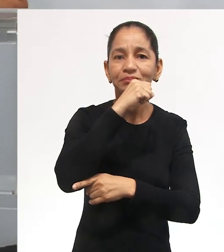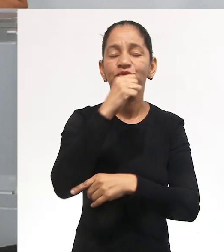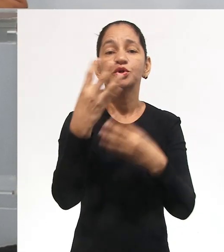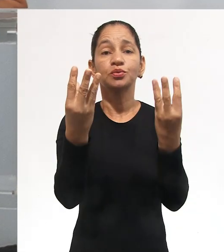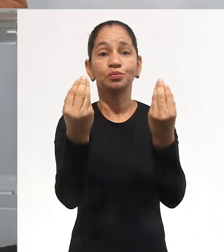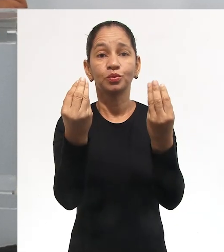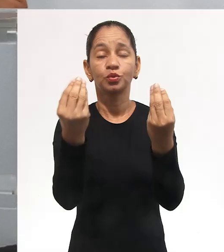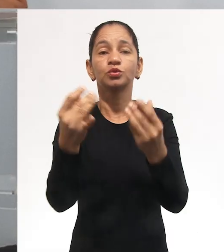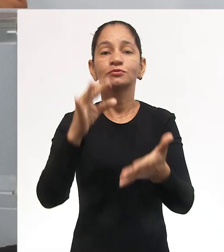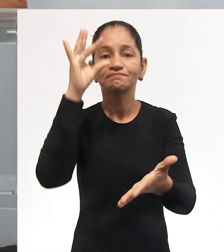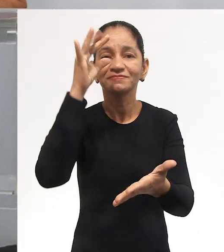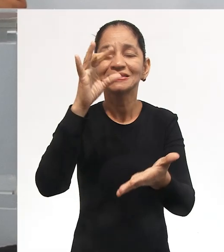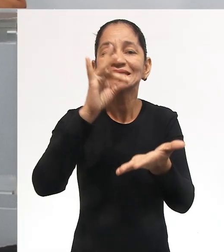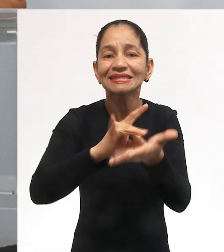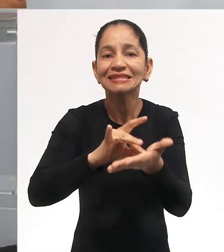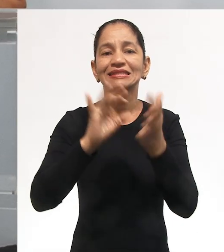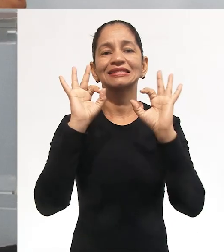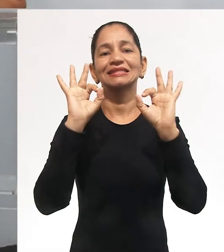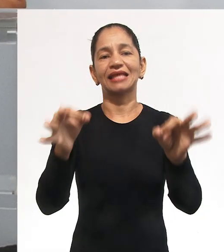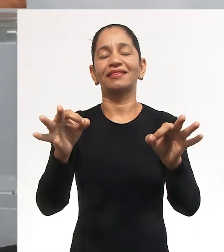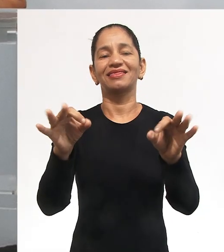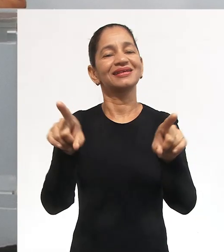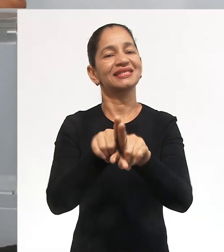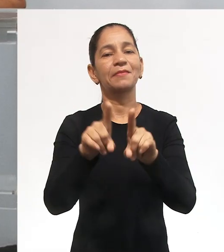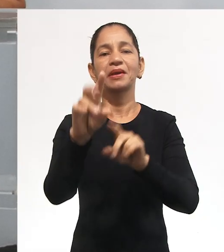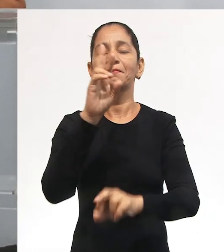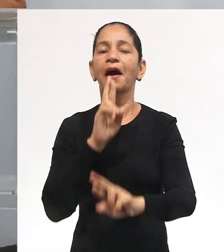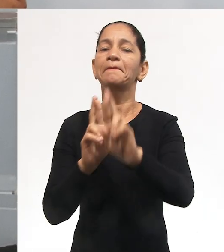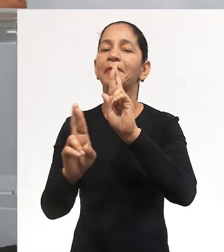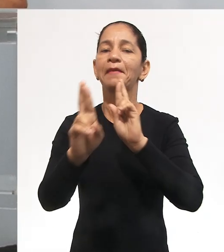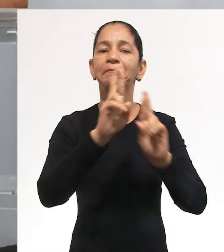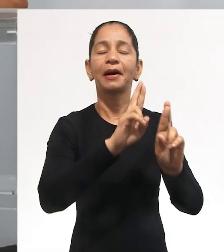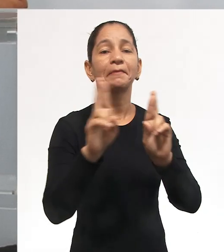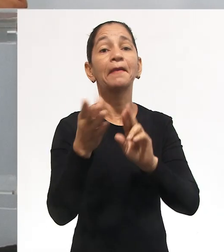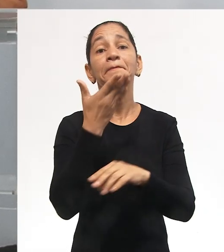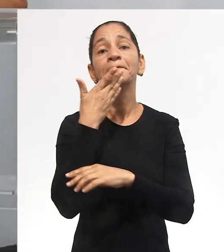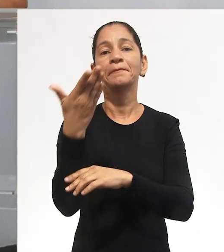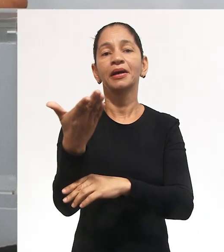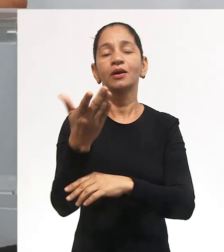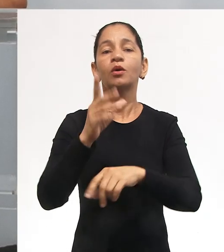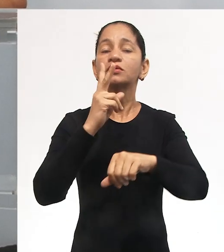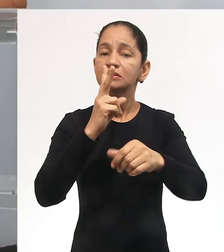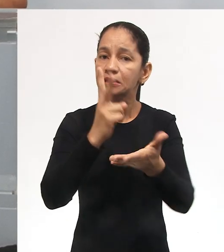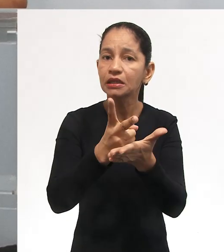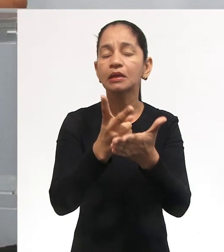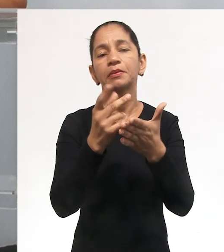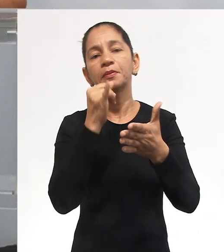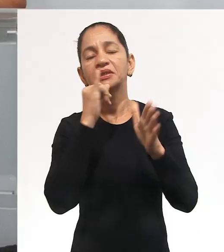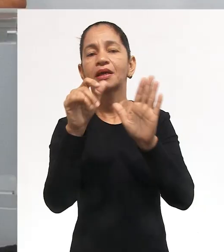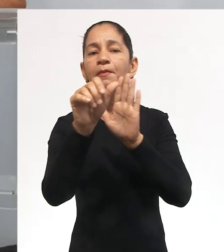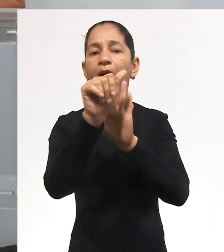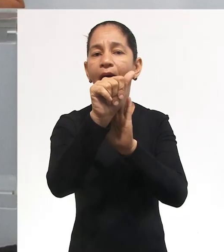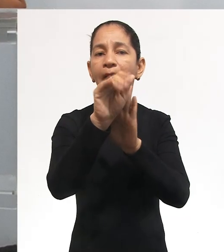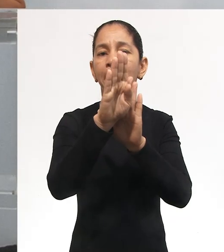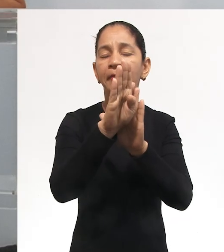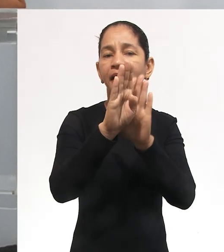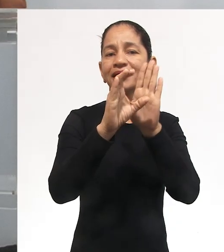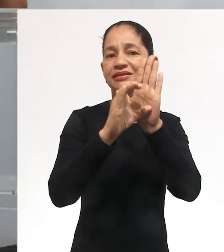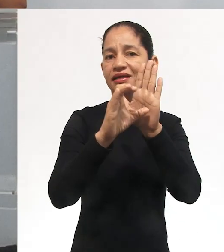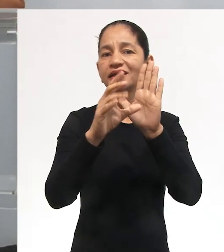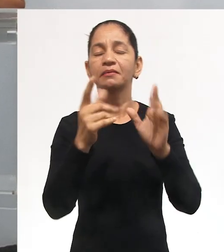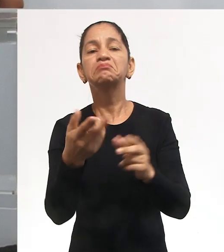mais fidedigna das respostas dos respondentes, considerando a disposição de alternativas, por exemplo, né? Então, assim,